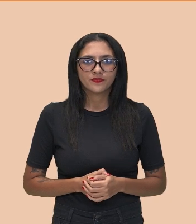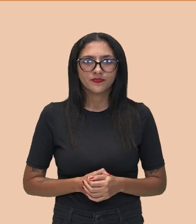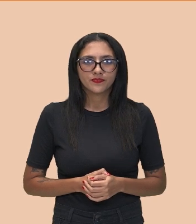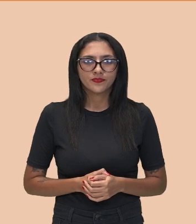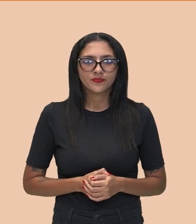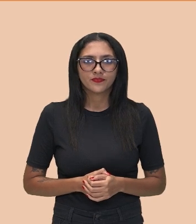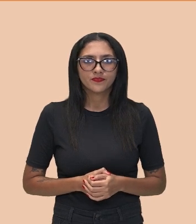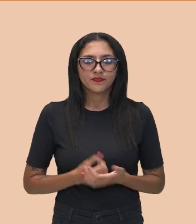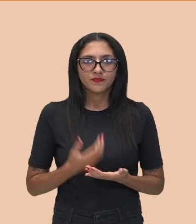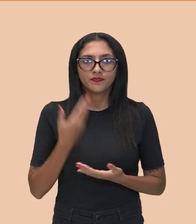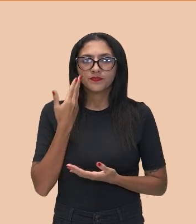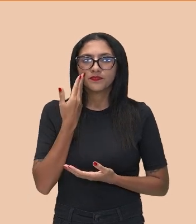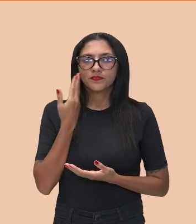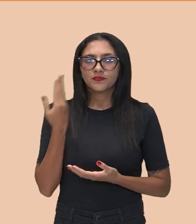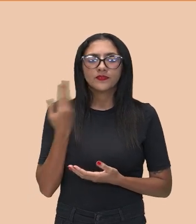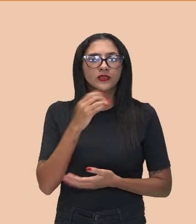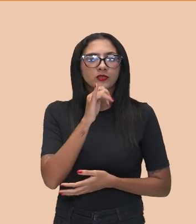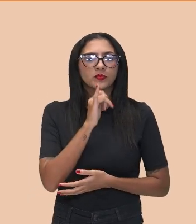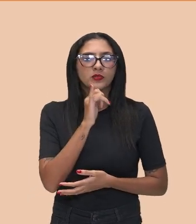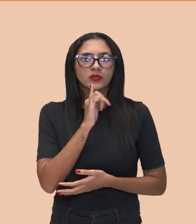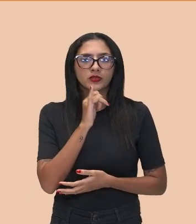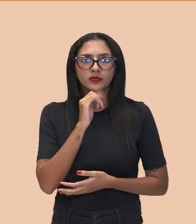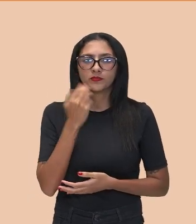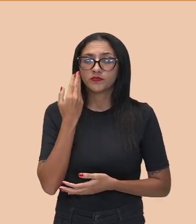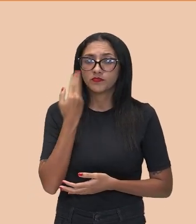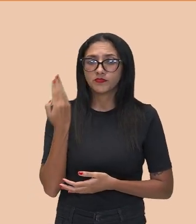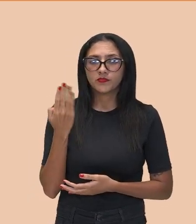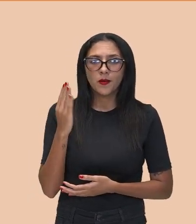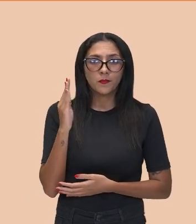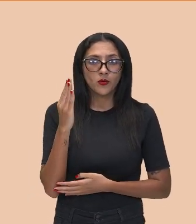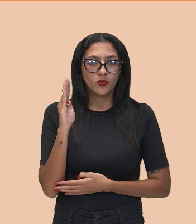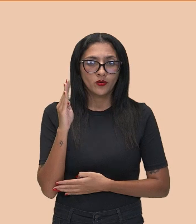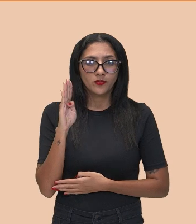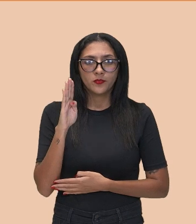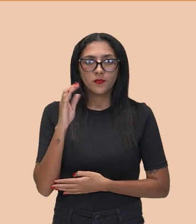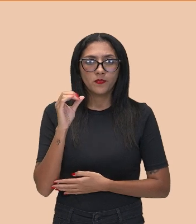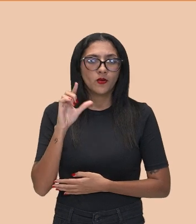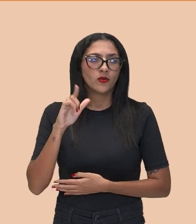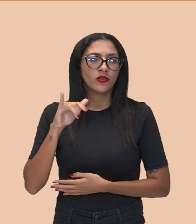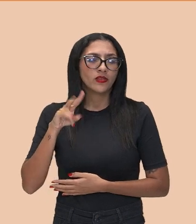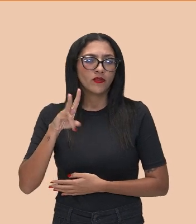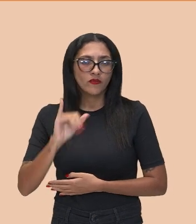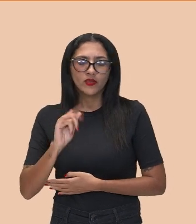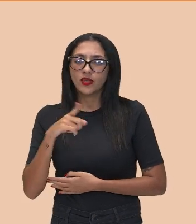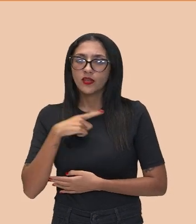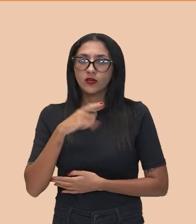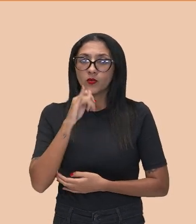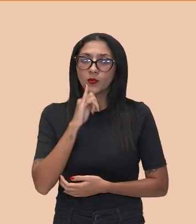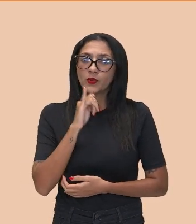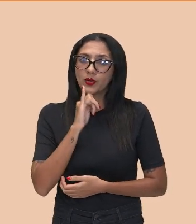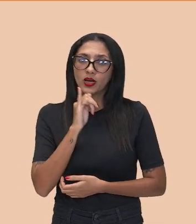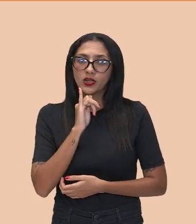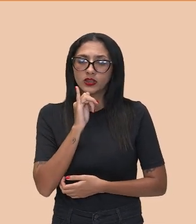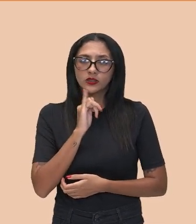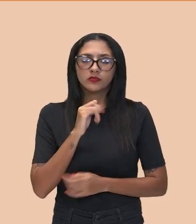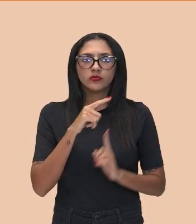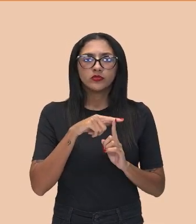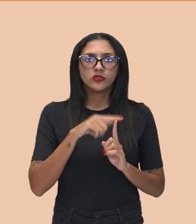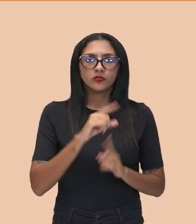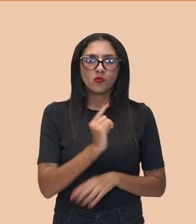E aí, nós temos, por exemplo, a Bolívia, né, que é um exemplo de Estado unitário,